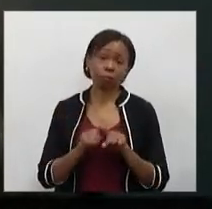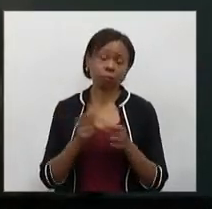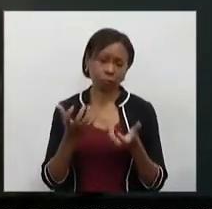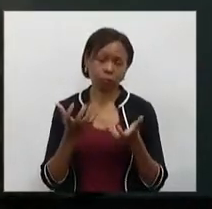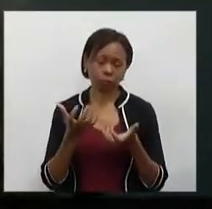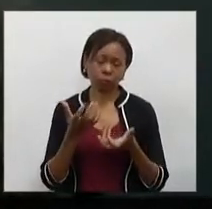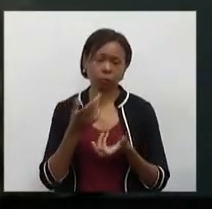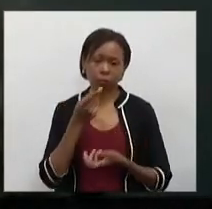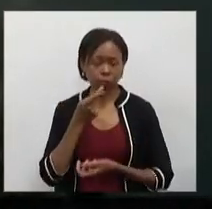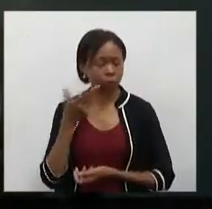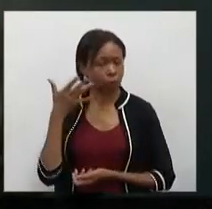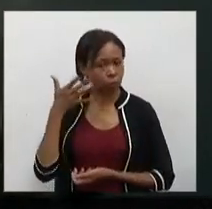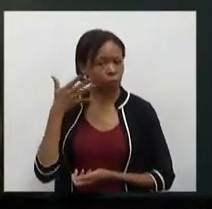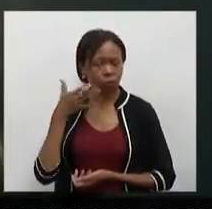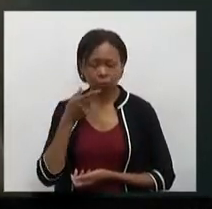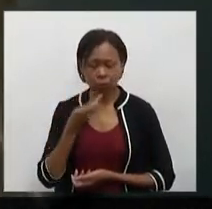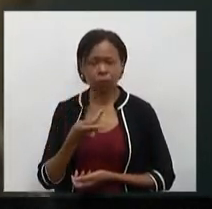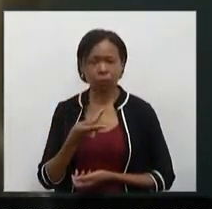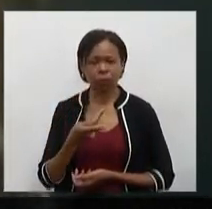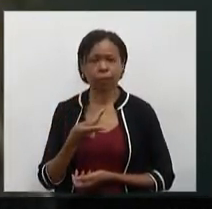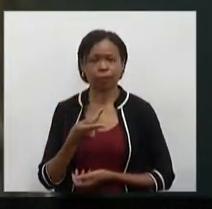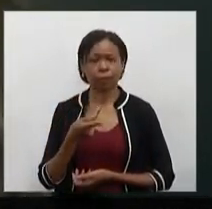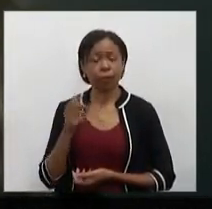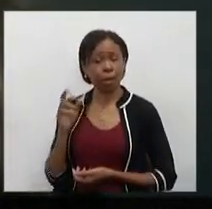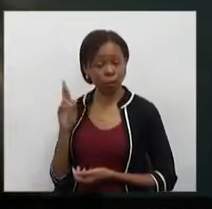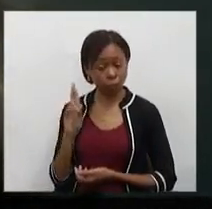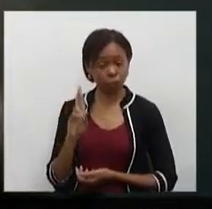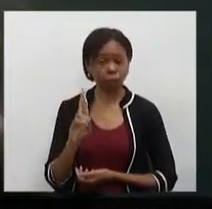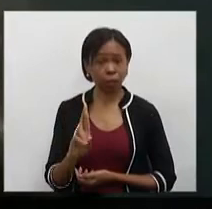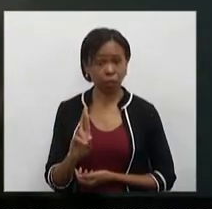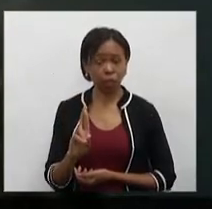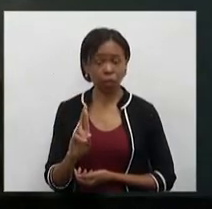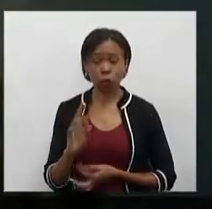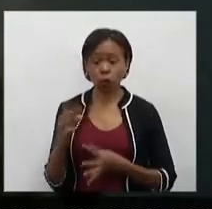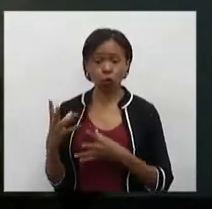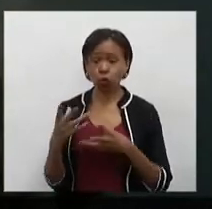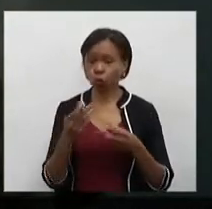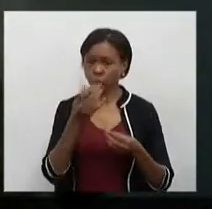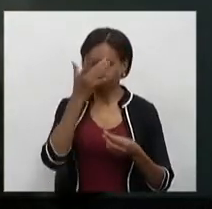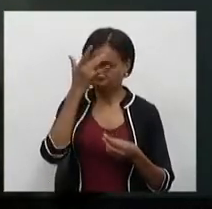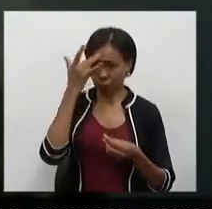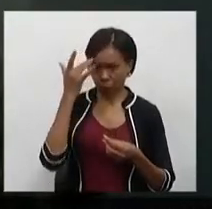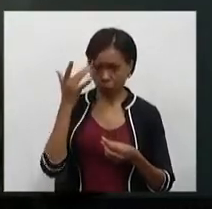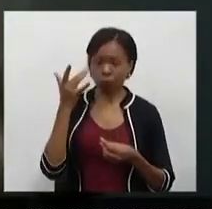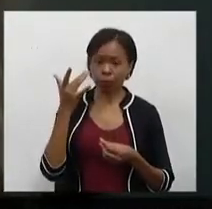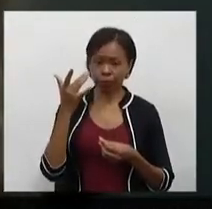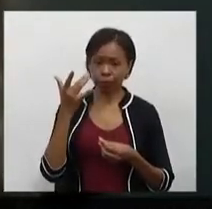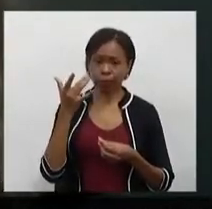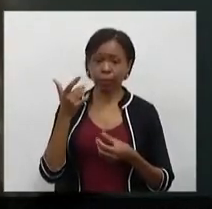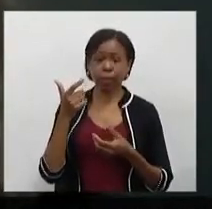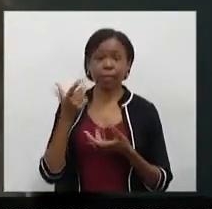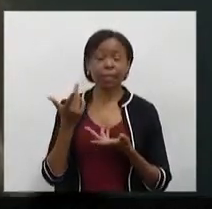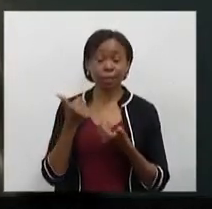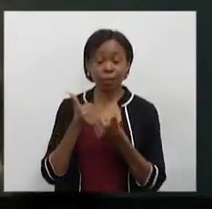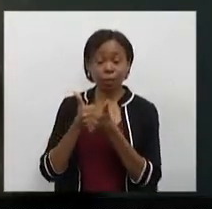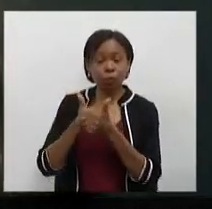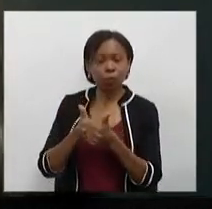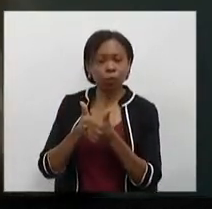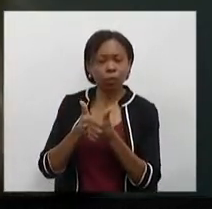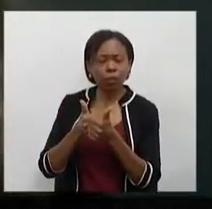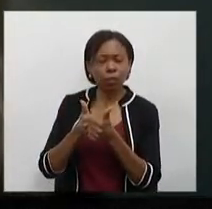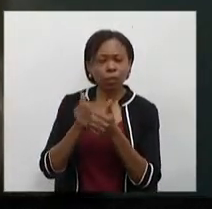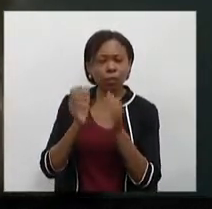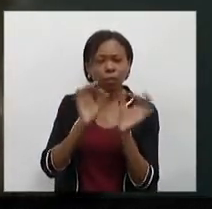de representar todo mundo que segue a mim e minha filha Sofia Mendonça no canal Mundo Autista, né?